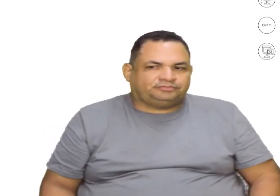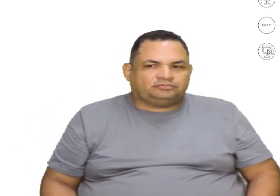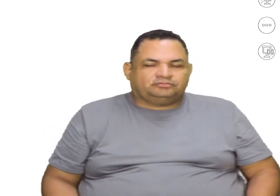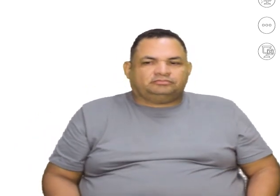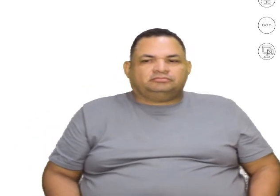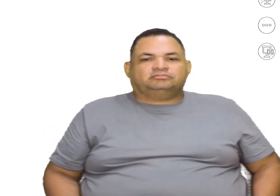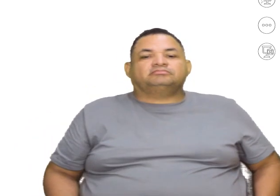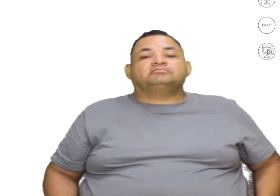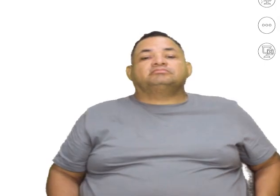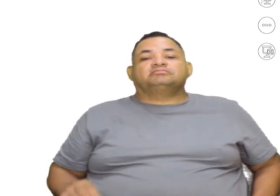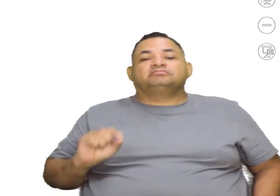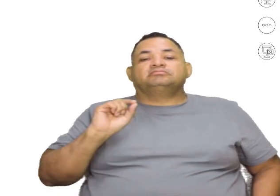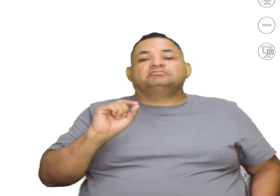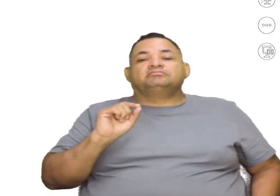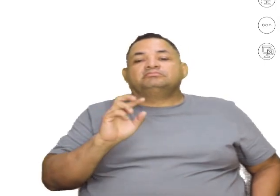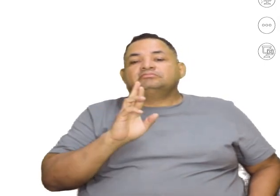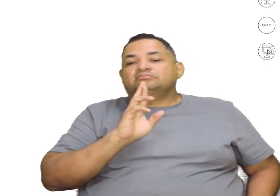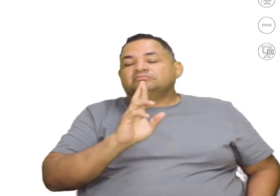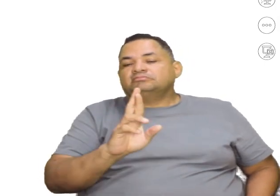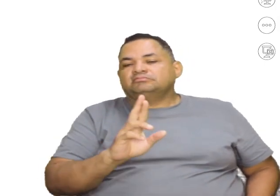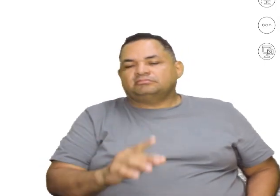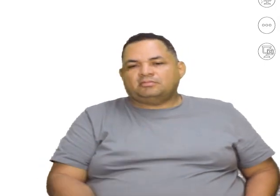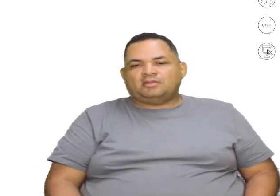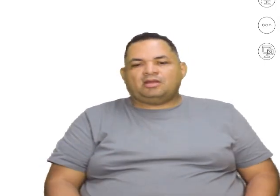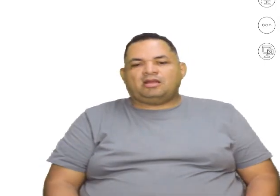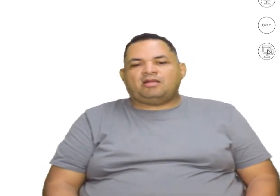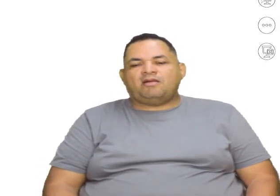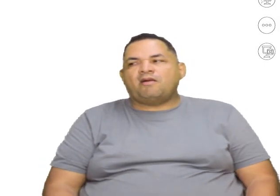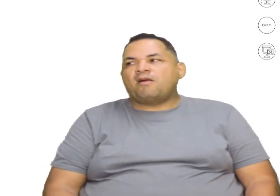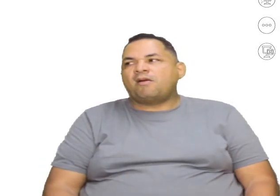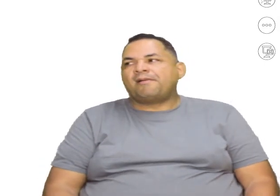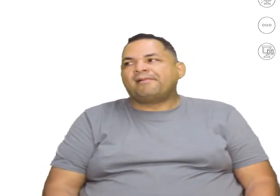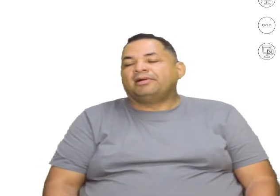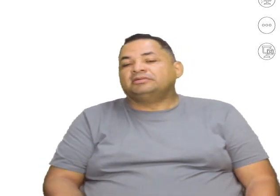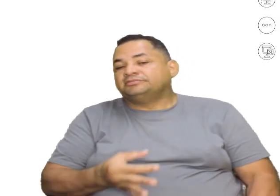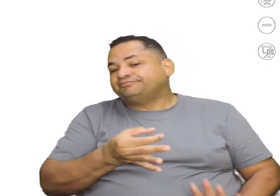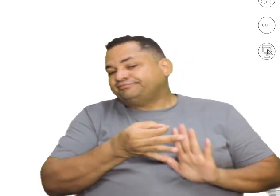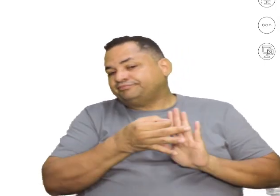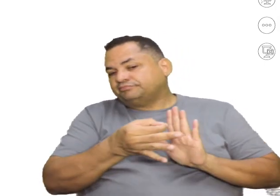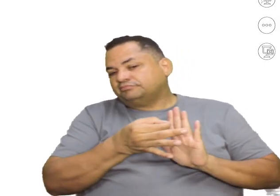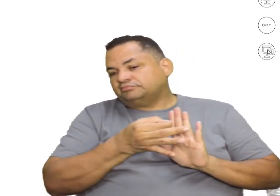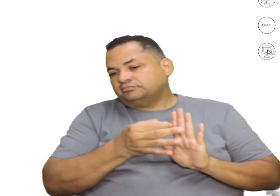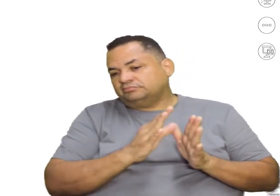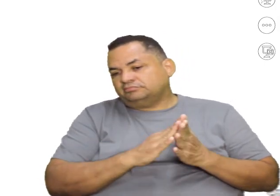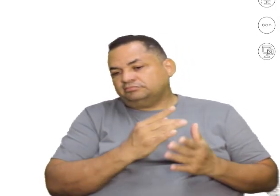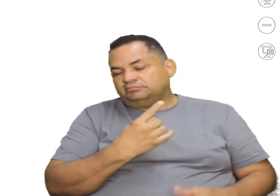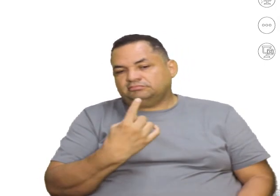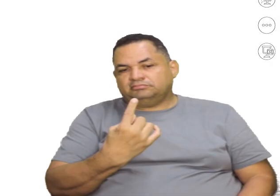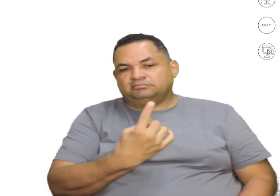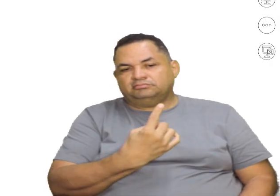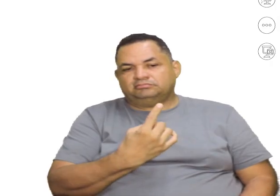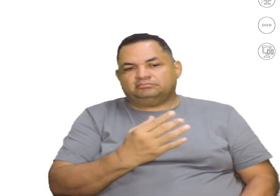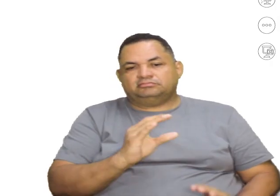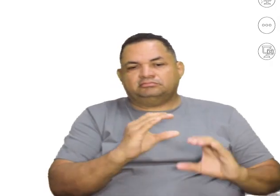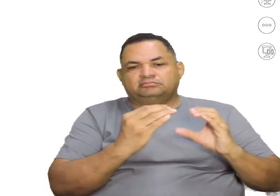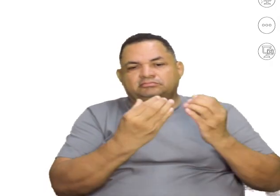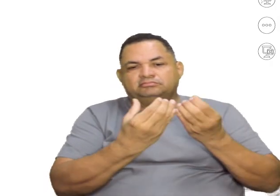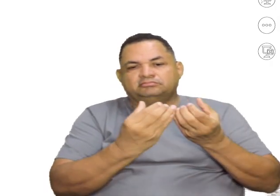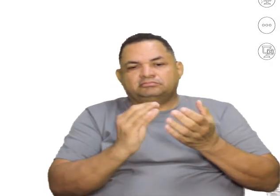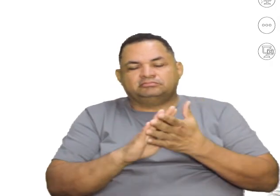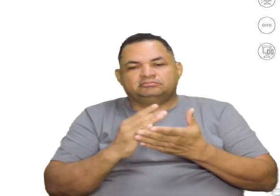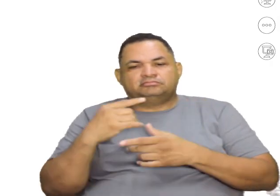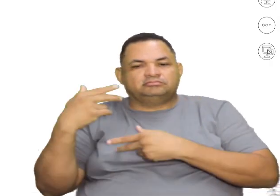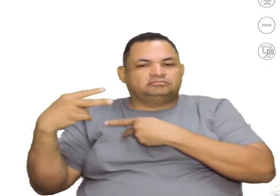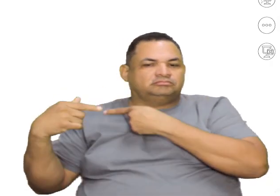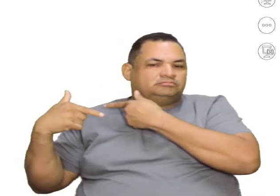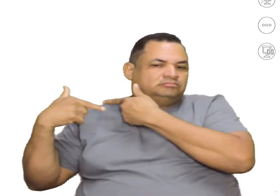que vocês responderam aí, né? Aqui como uma sugestão, a gente pode dizer que são comunidades que